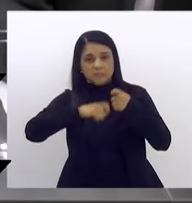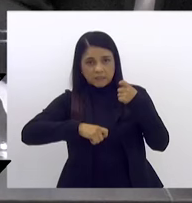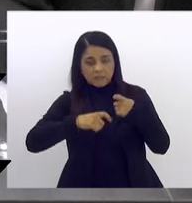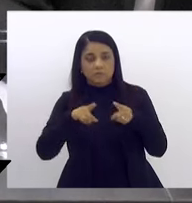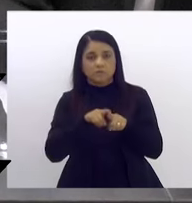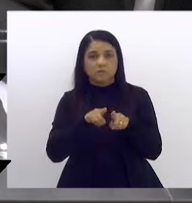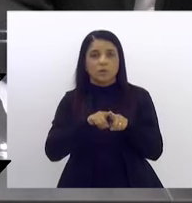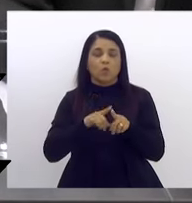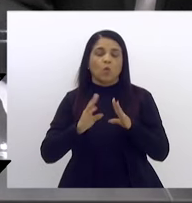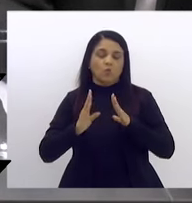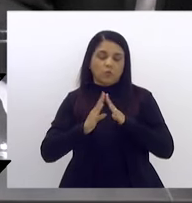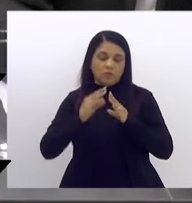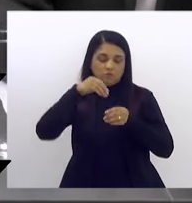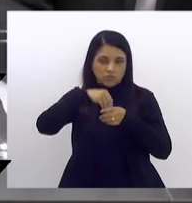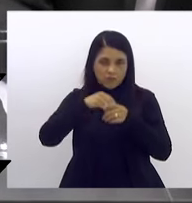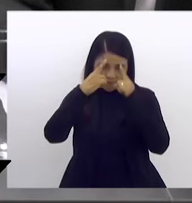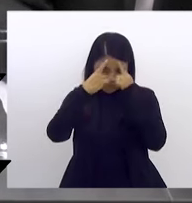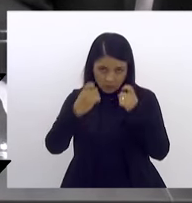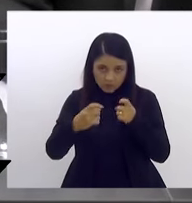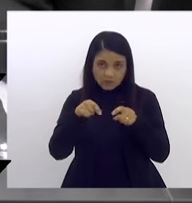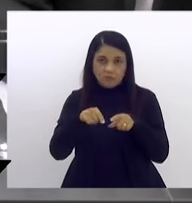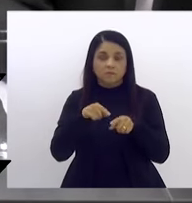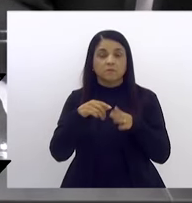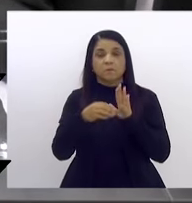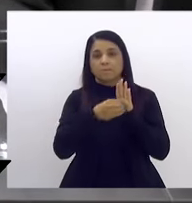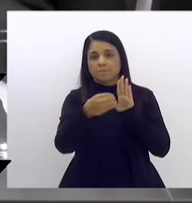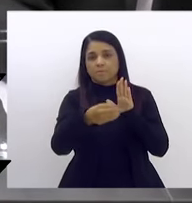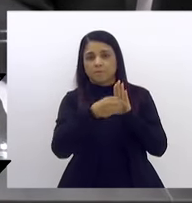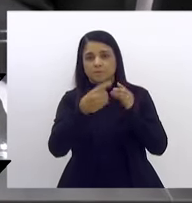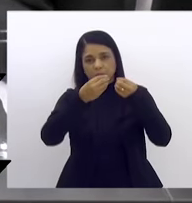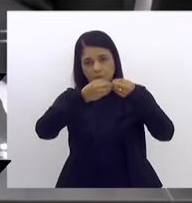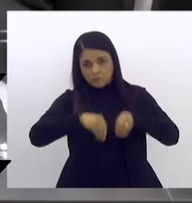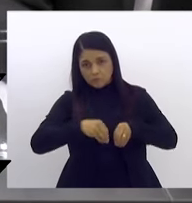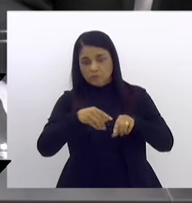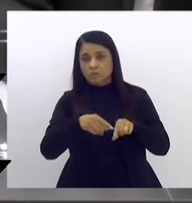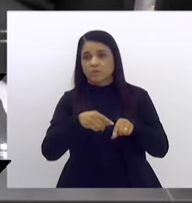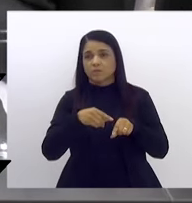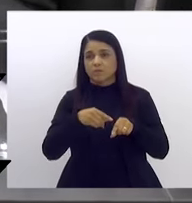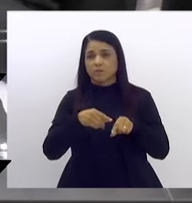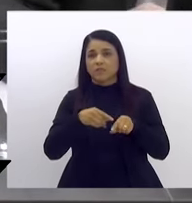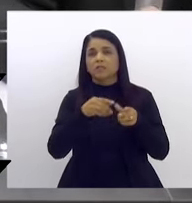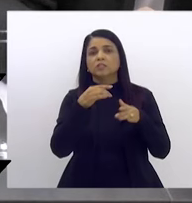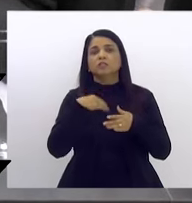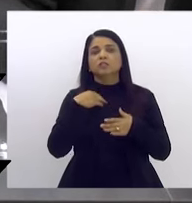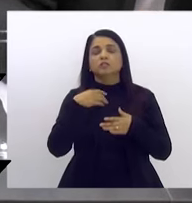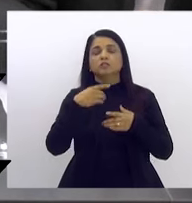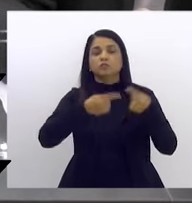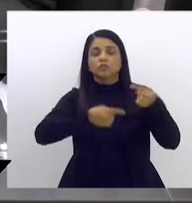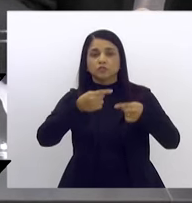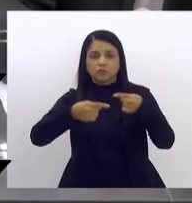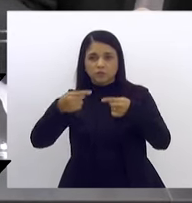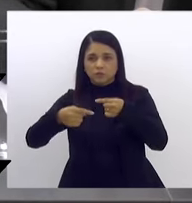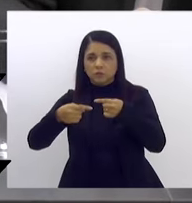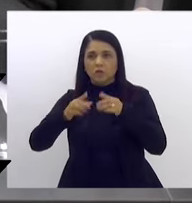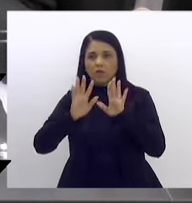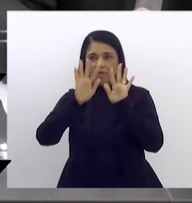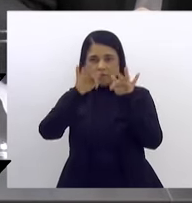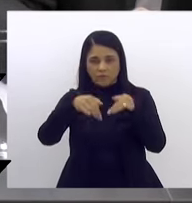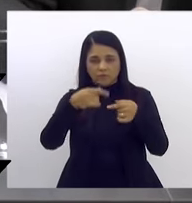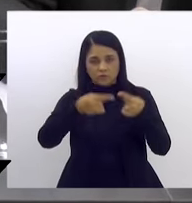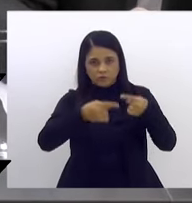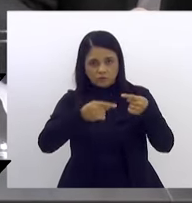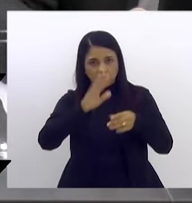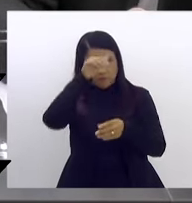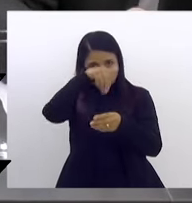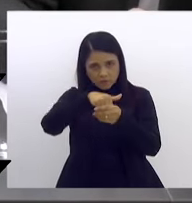do Rio de Janeiro parecer é pela prejudicado em discussão não quea discutir encerrada discussão em votação